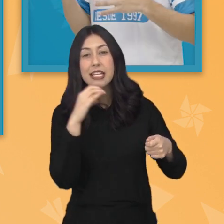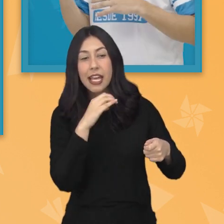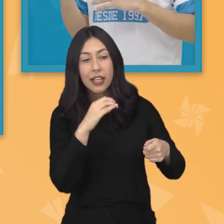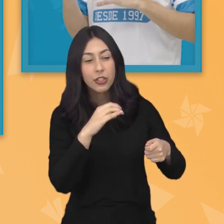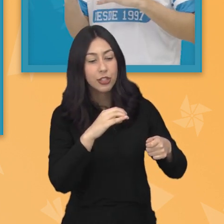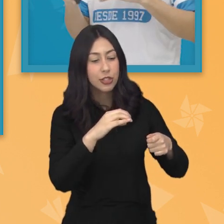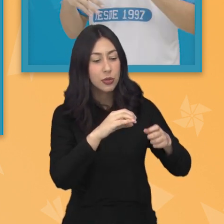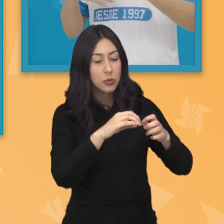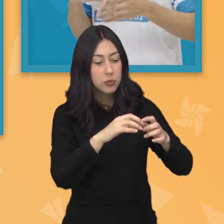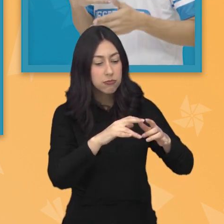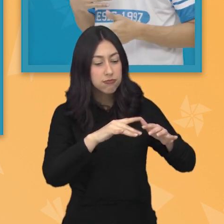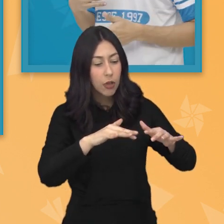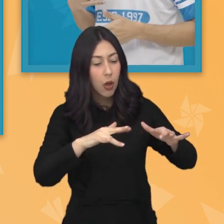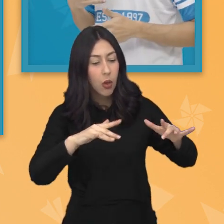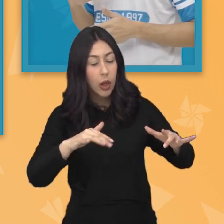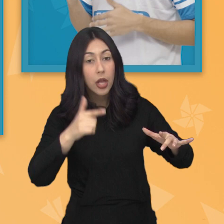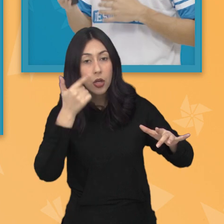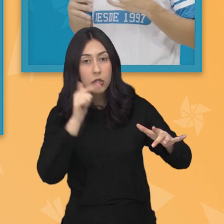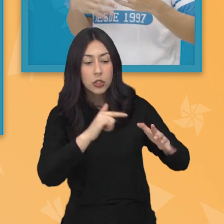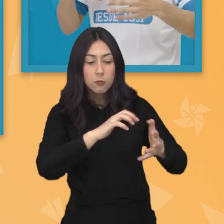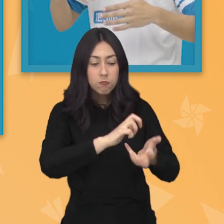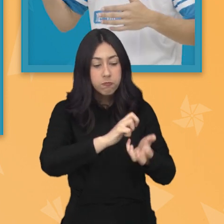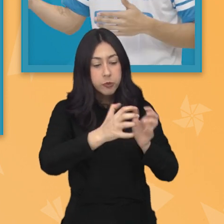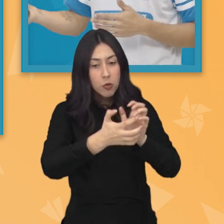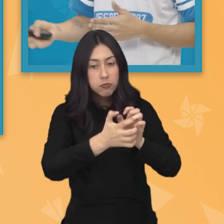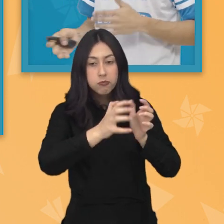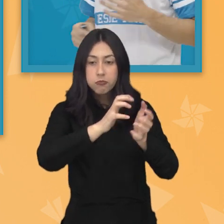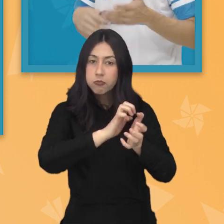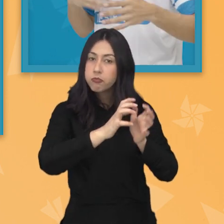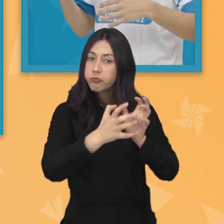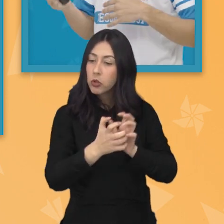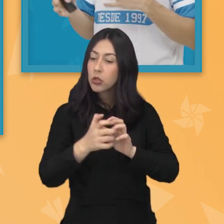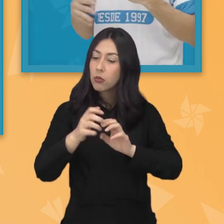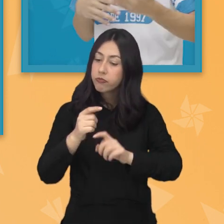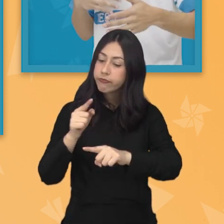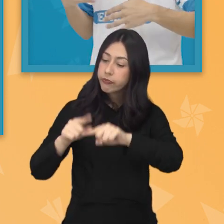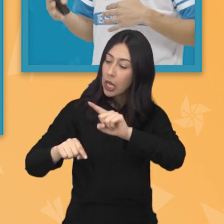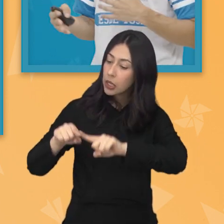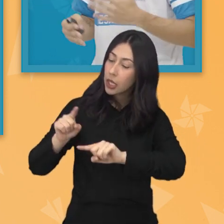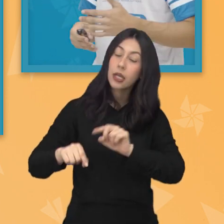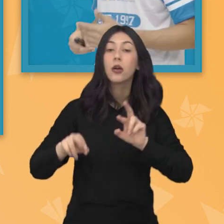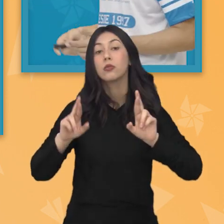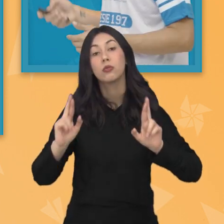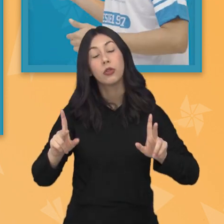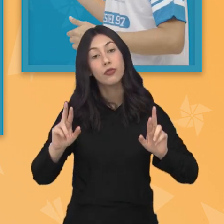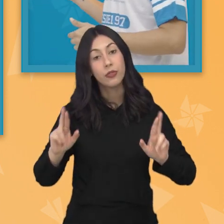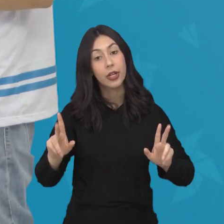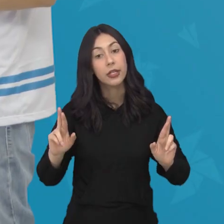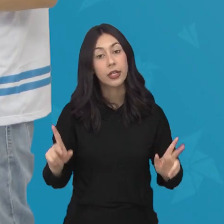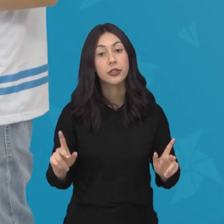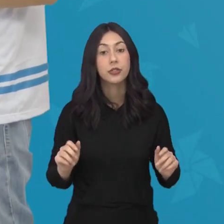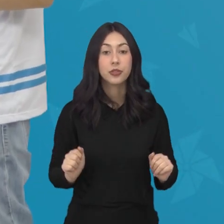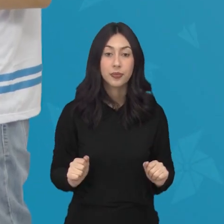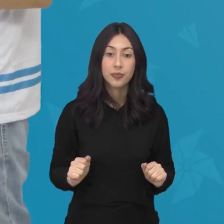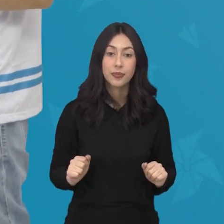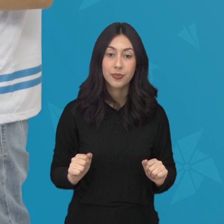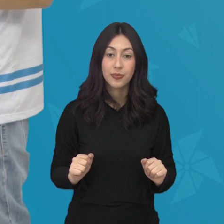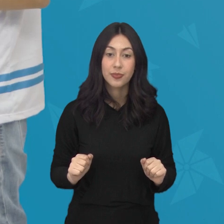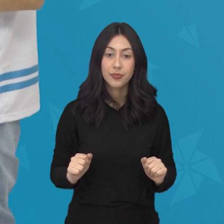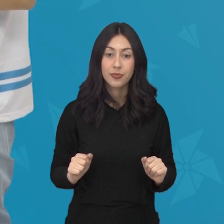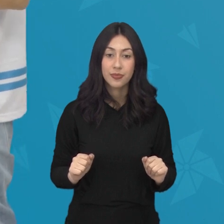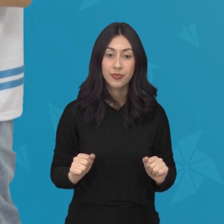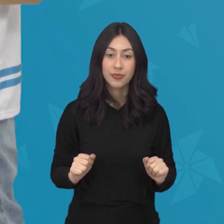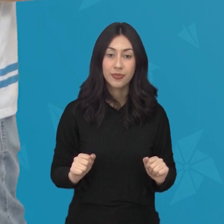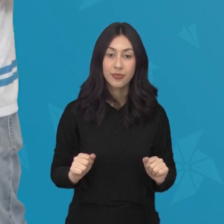você poder trabalhar com ele, transformar ele em outros materiais, num formato específico e tudo mais. Vamos